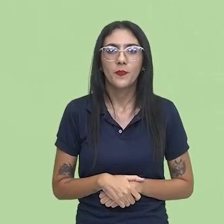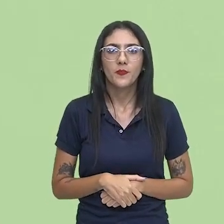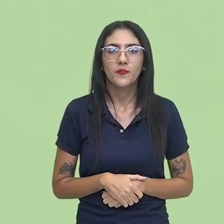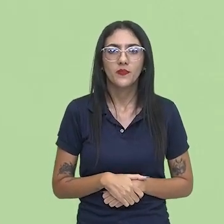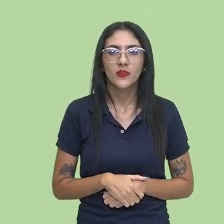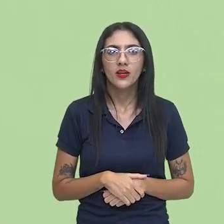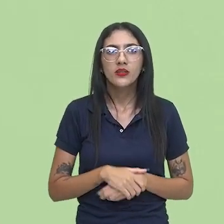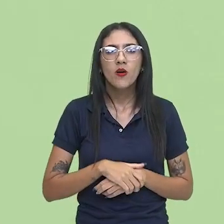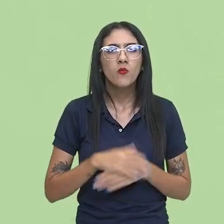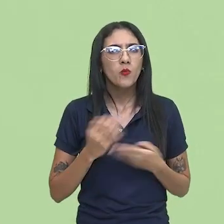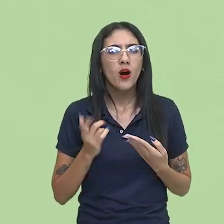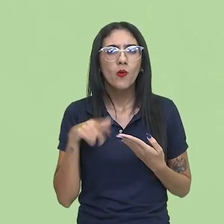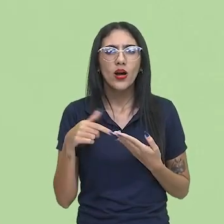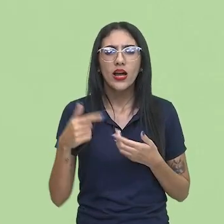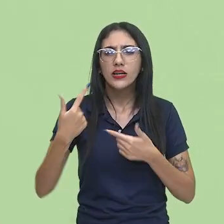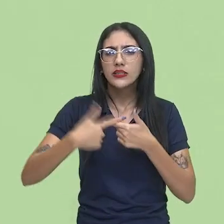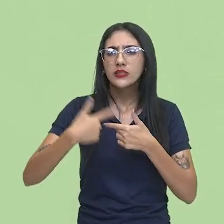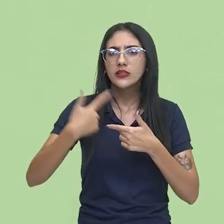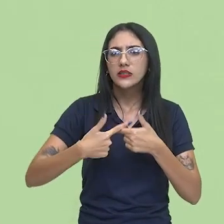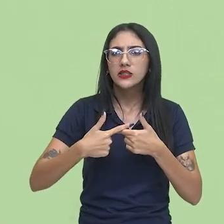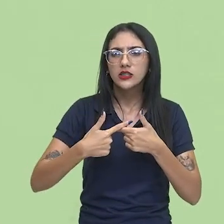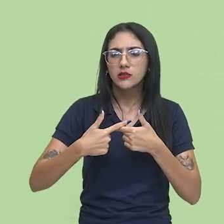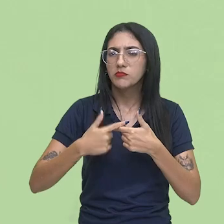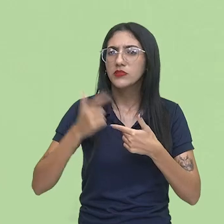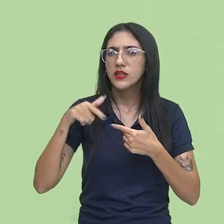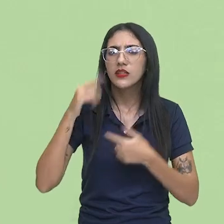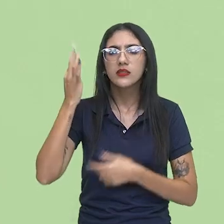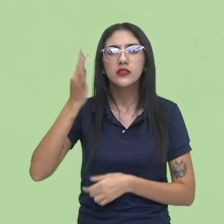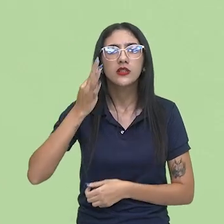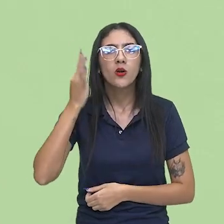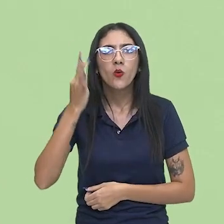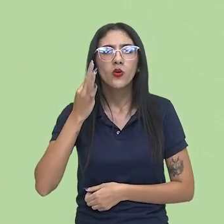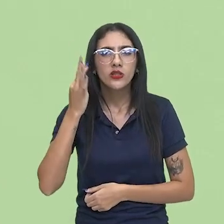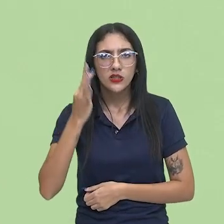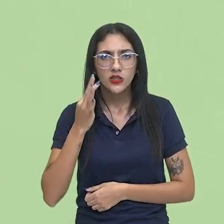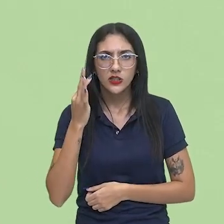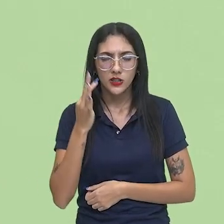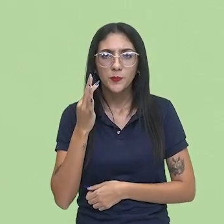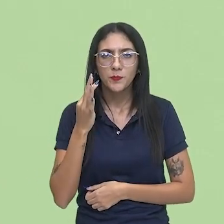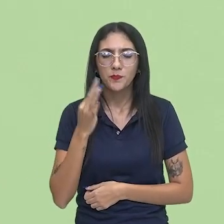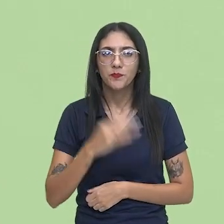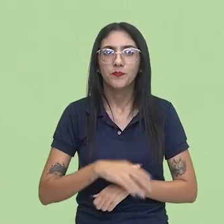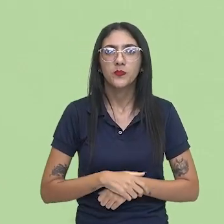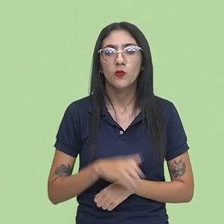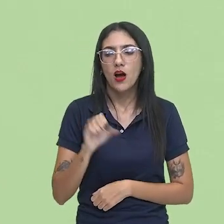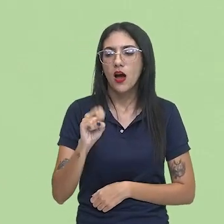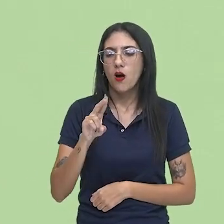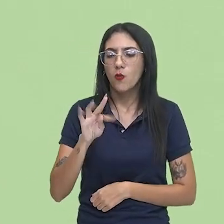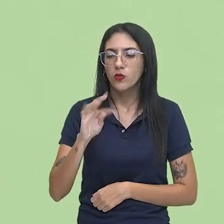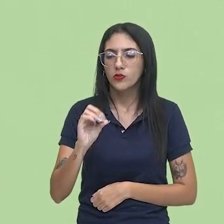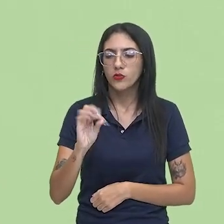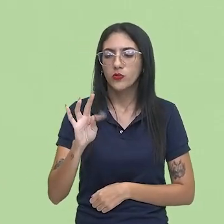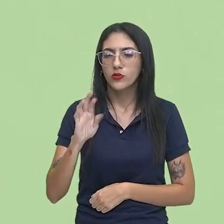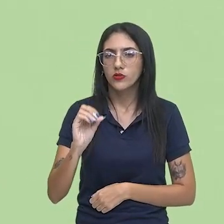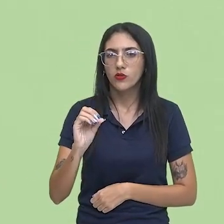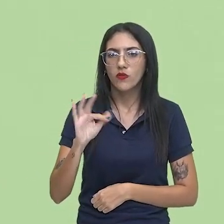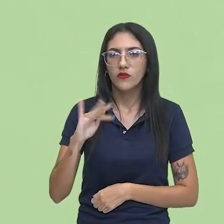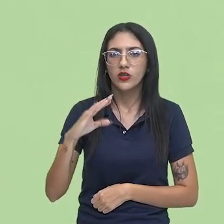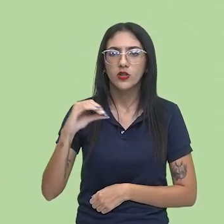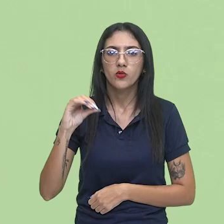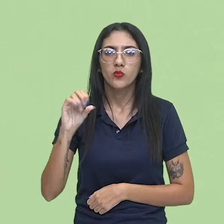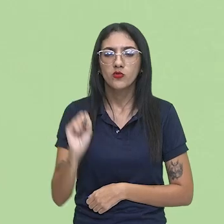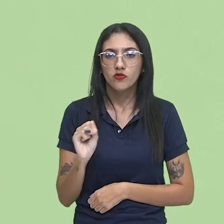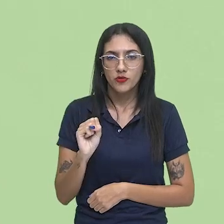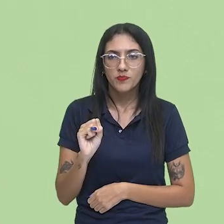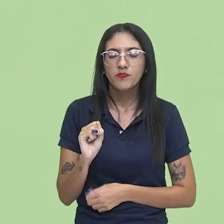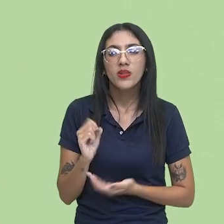a crítica, né, em cima dessa teoria, né, da teoria dos seres autotróficos, né? O que